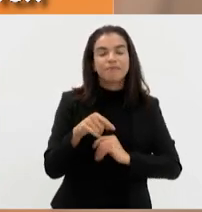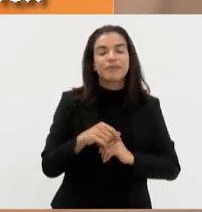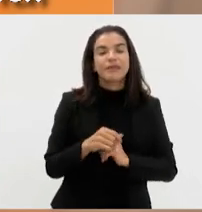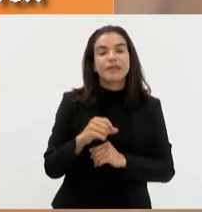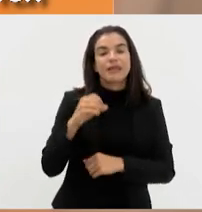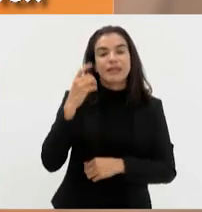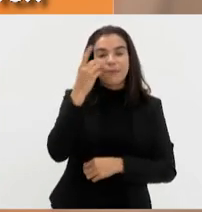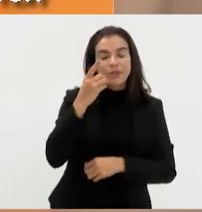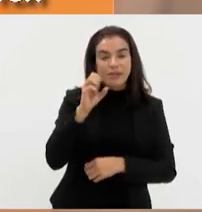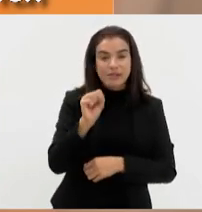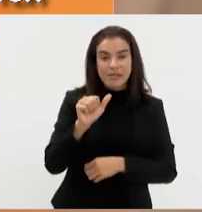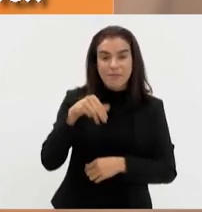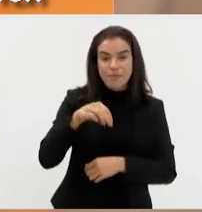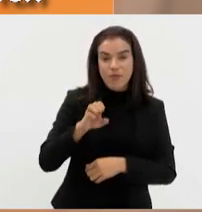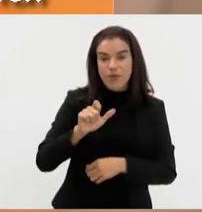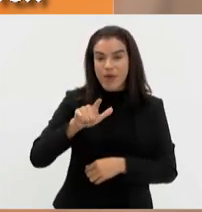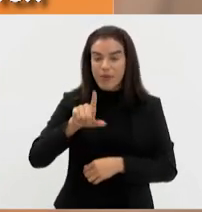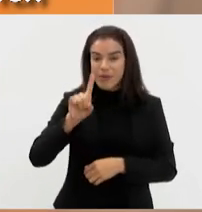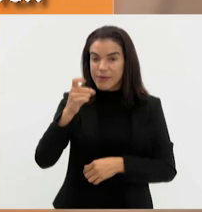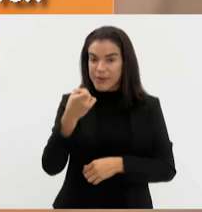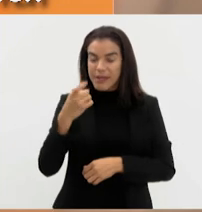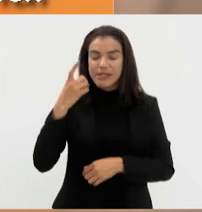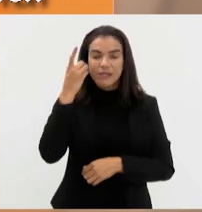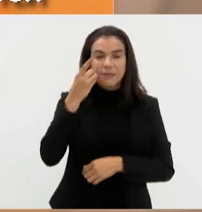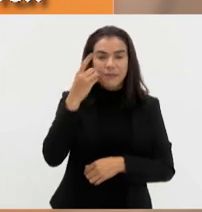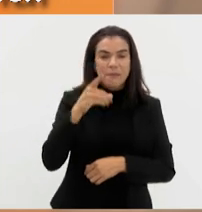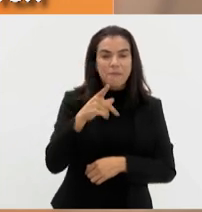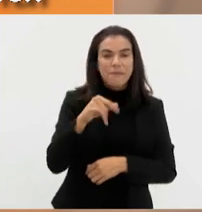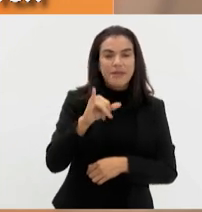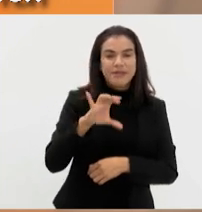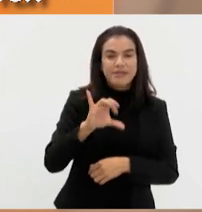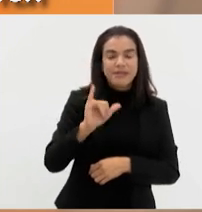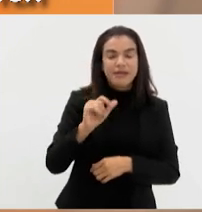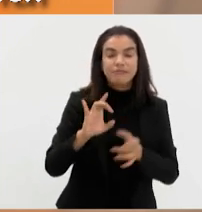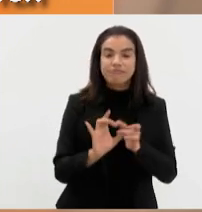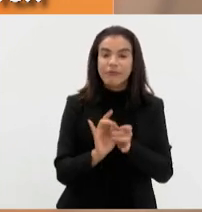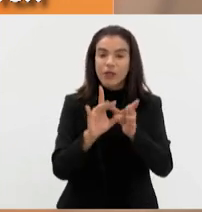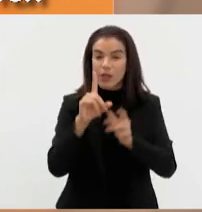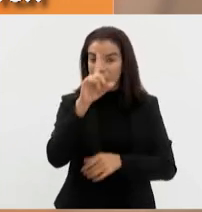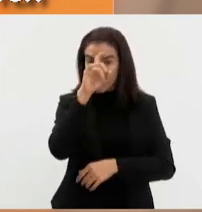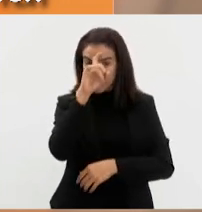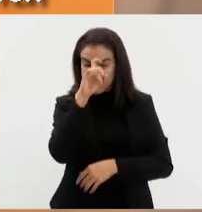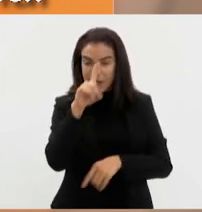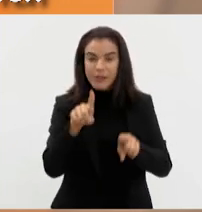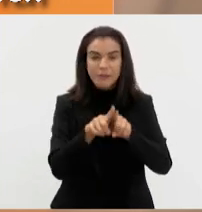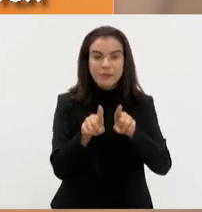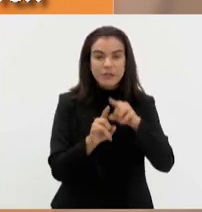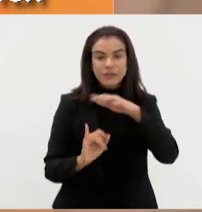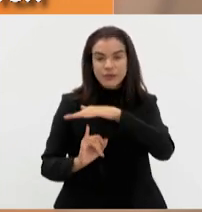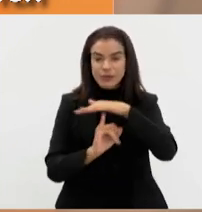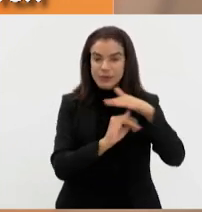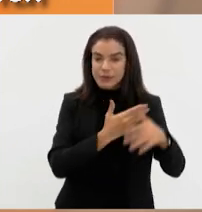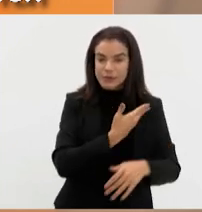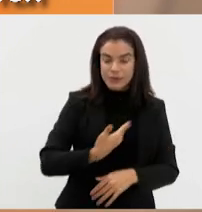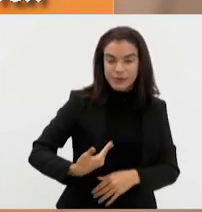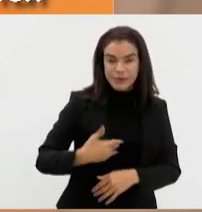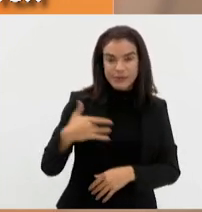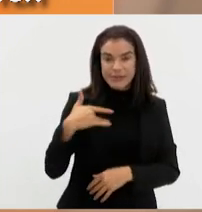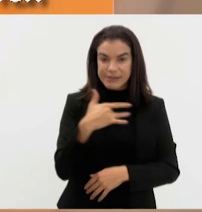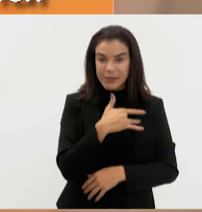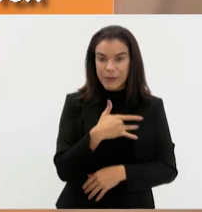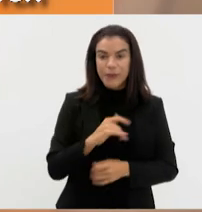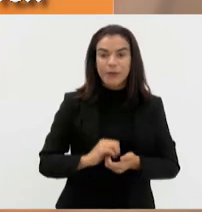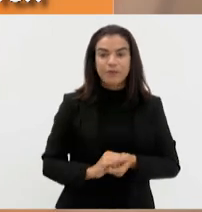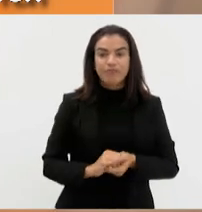Samuel Malafaia e do ex-deputado Jorge Pisciani, que autoriza hospitais e instituições públicas de saúde do